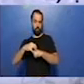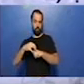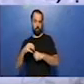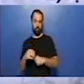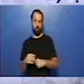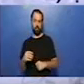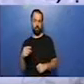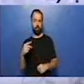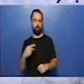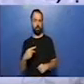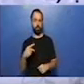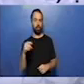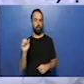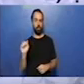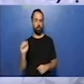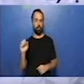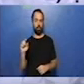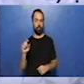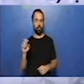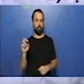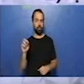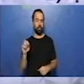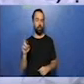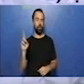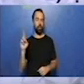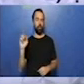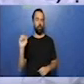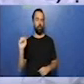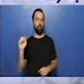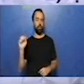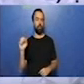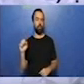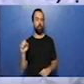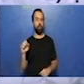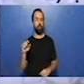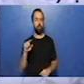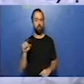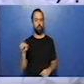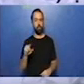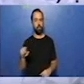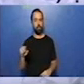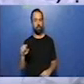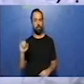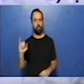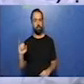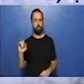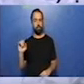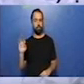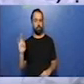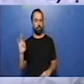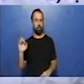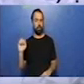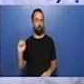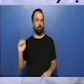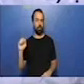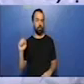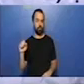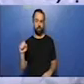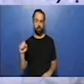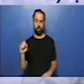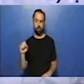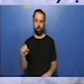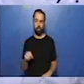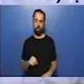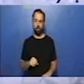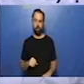de parasitas, comensais ou mutualistas. Vou falar cada termo desse e vou explicar com